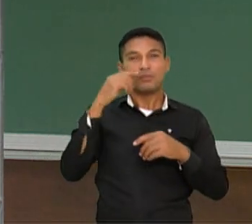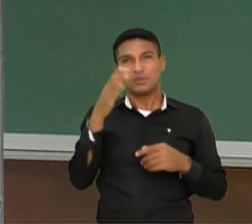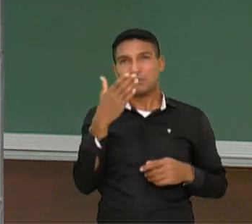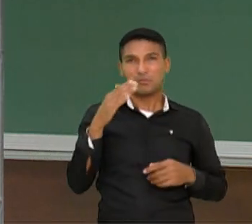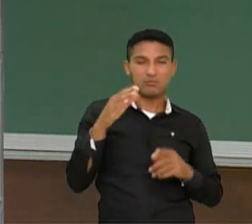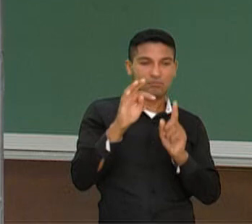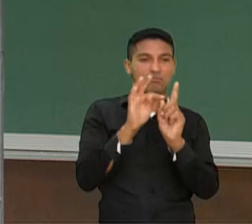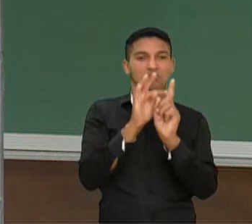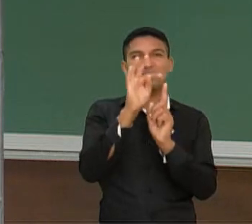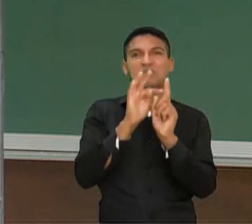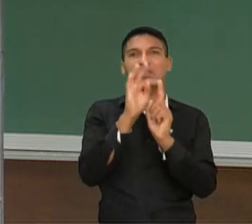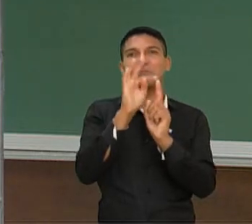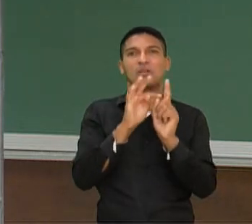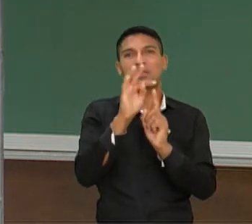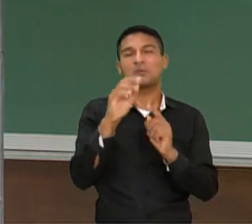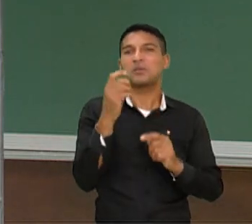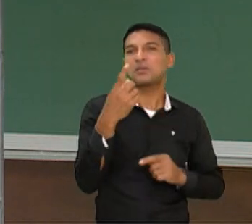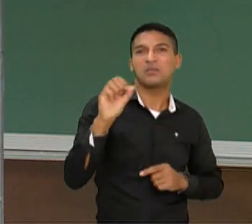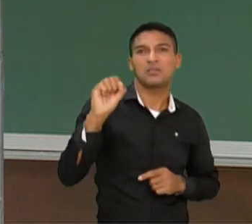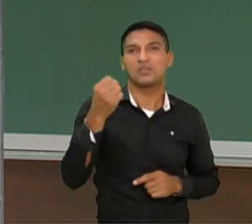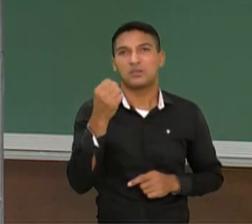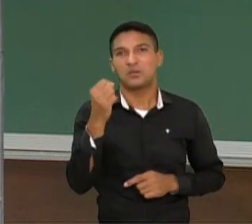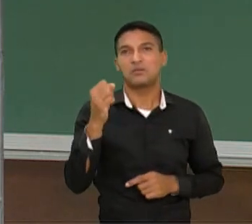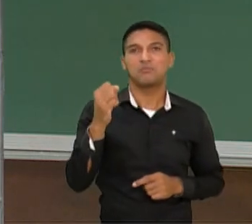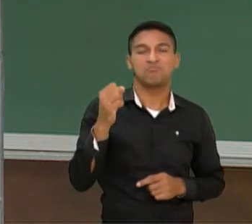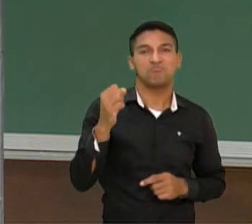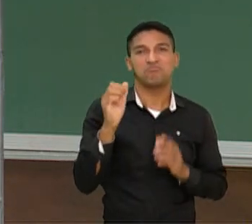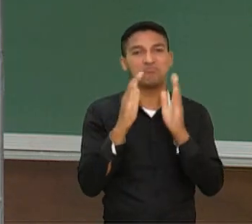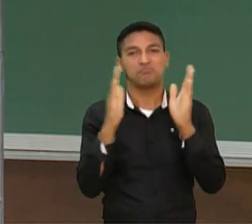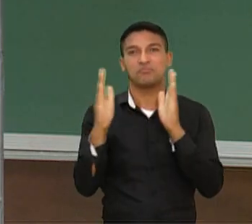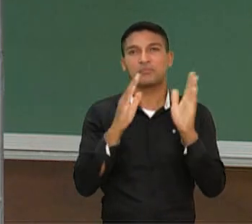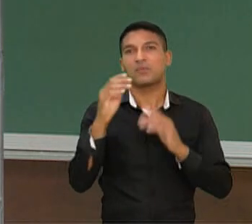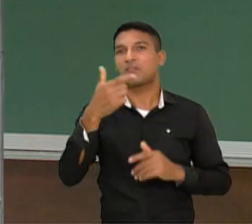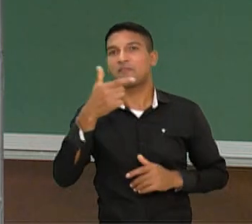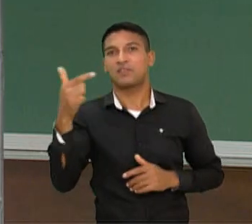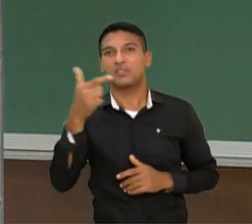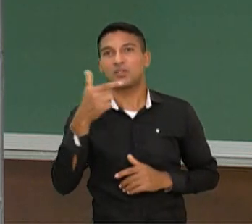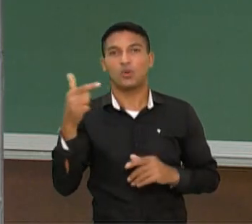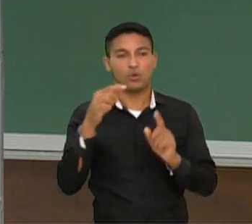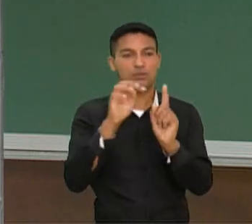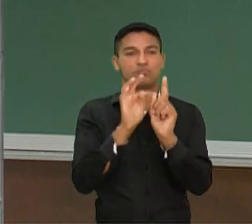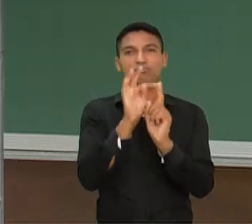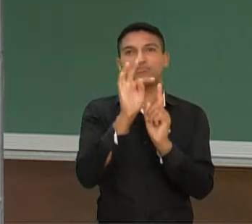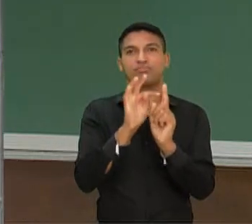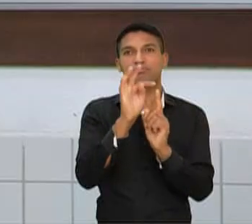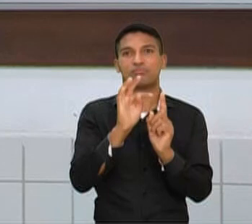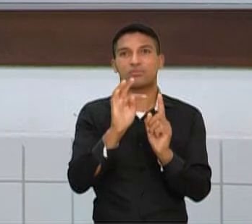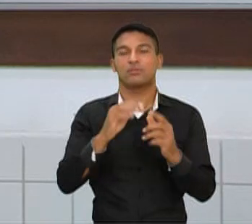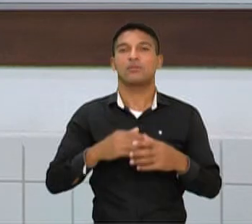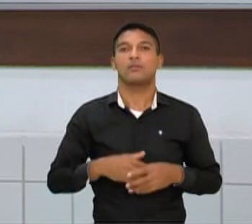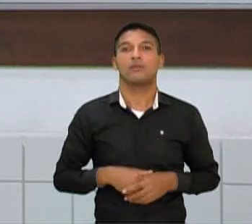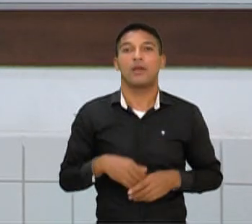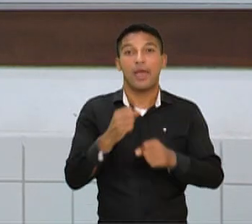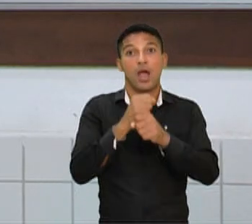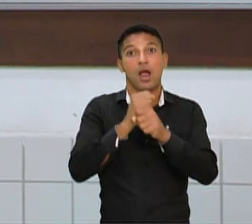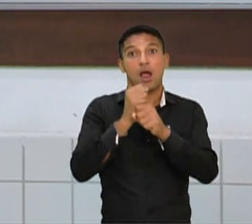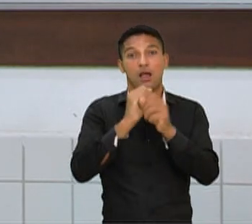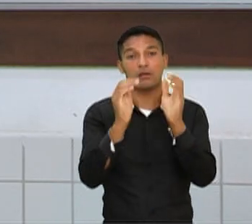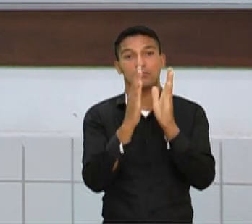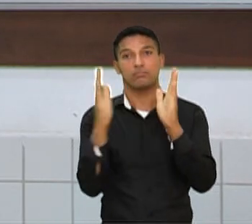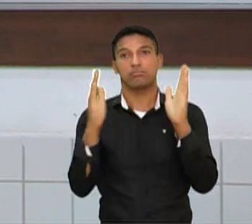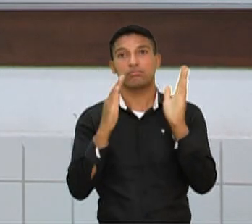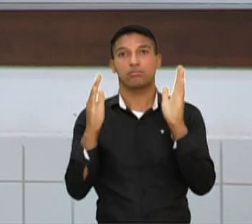22, 22 a 29 de maneira anual, ok? Dentro dessa caracterização, então, os 3